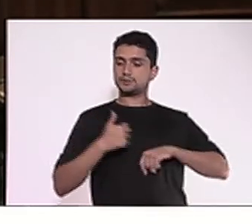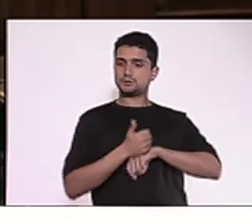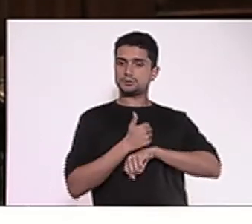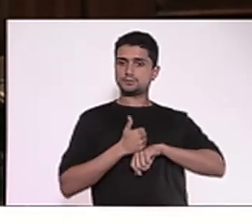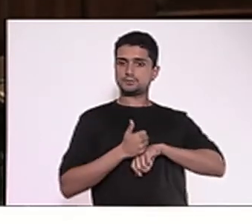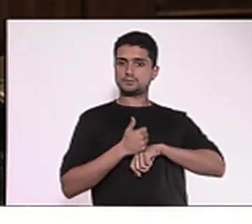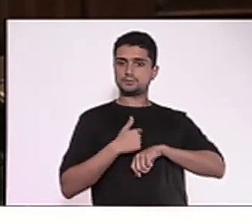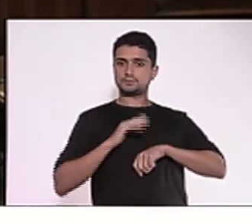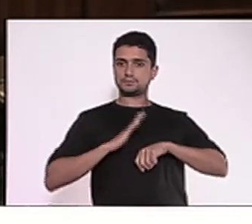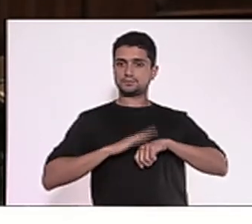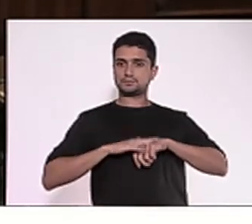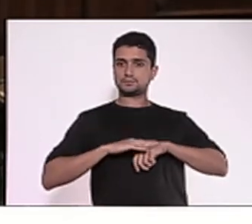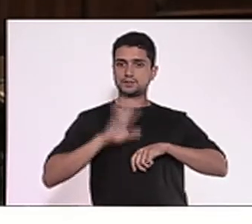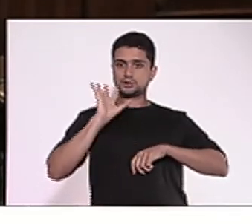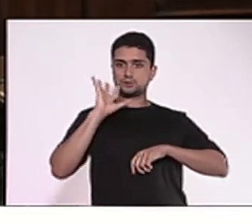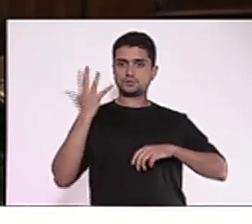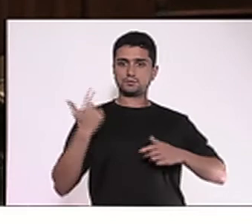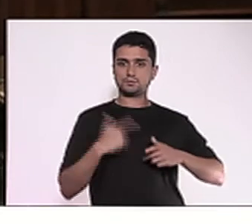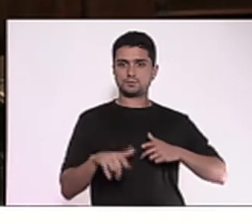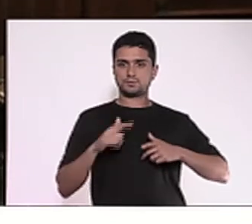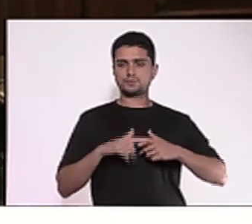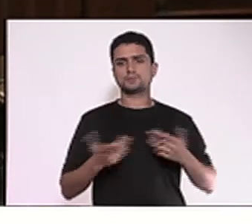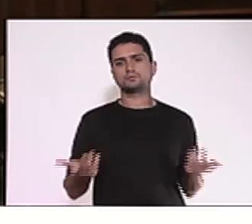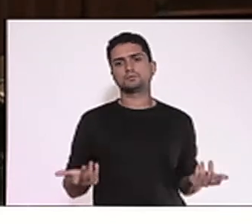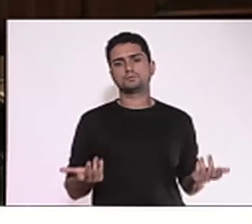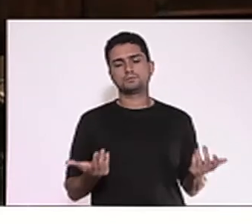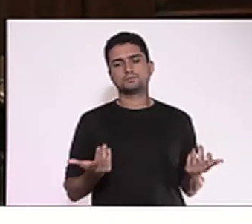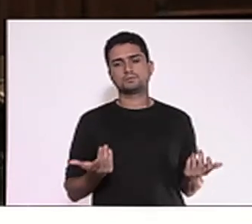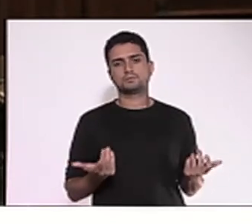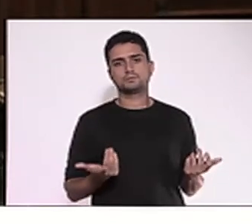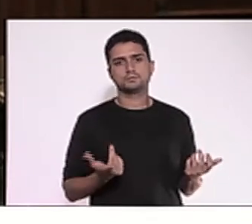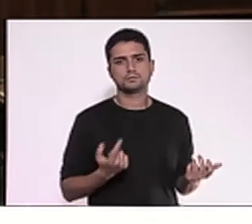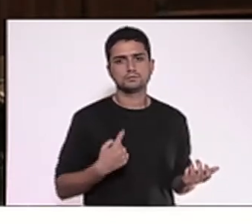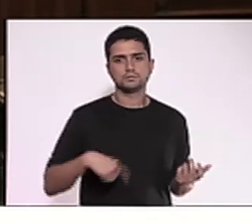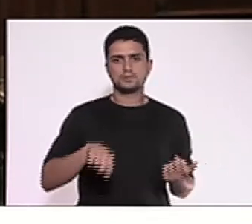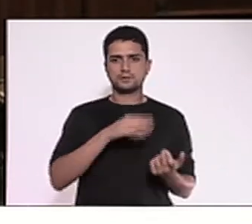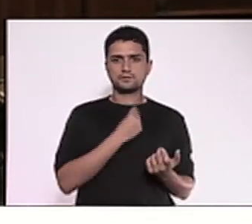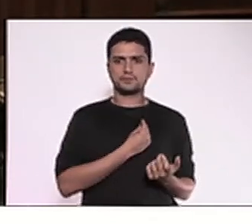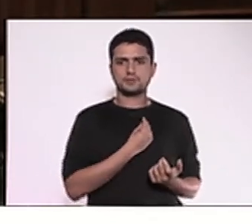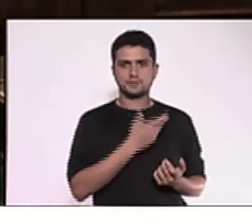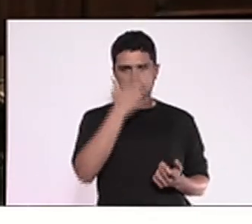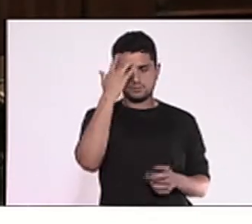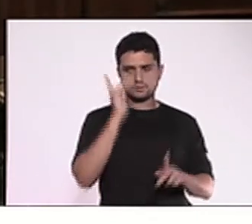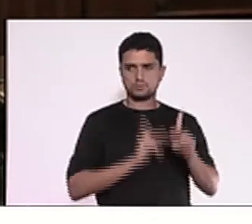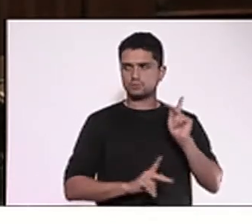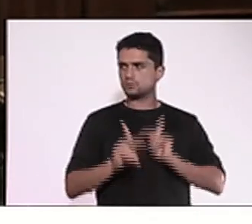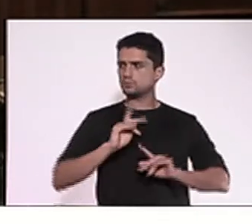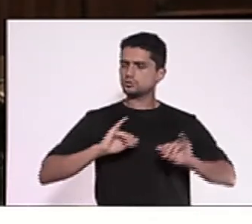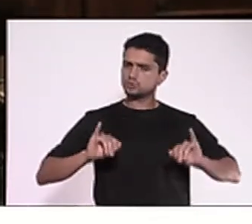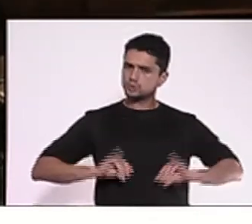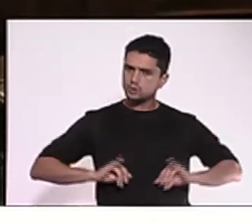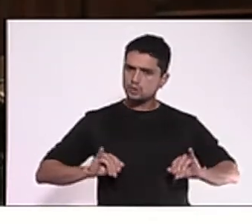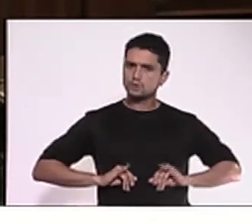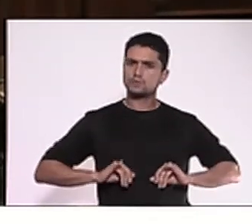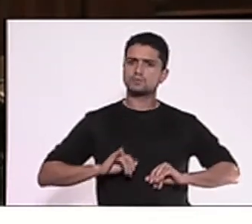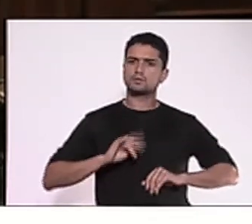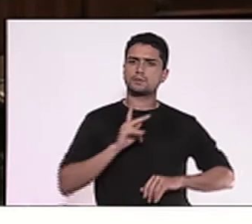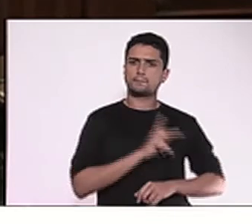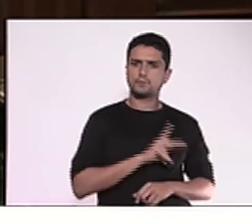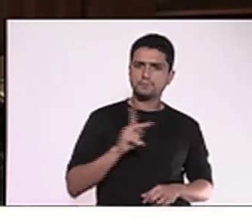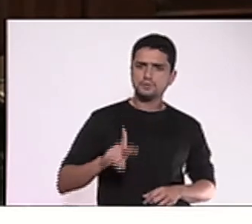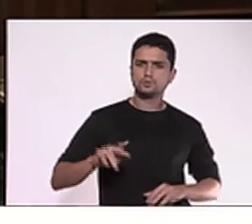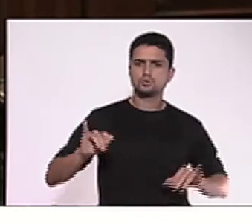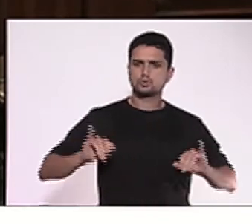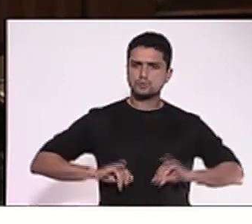números dizem, não só o que os números dizem, o que a vida das pessoas diz no dia a dia, que sofreram professores, sofreram